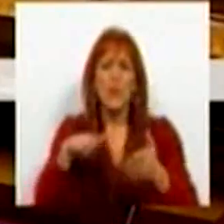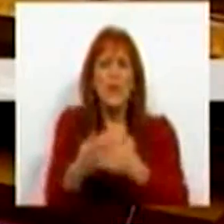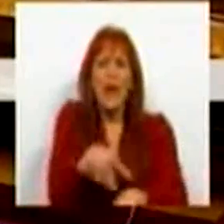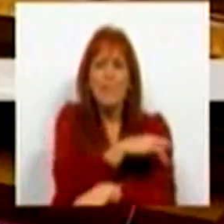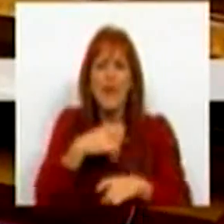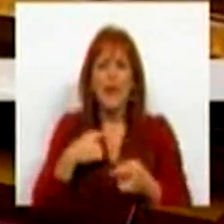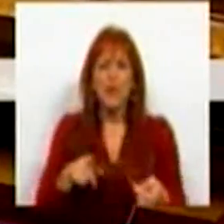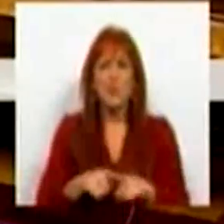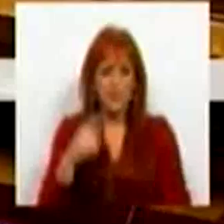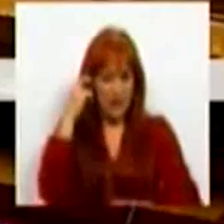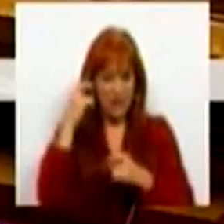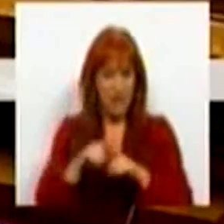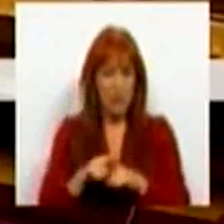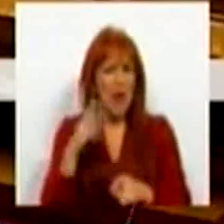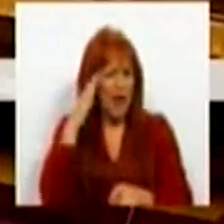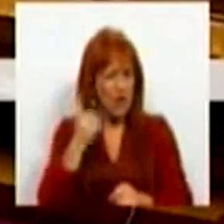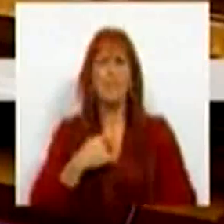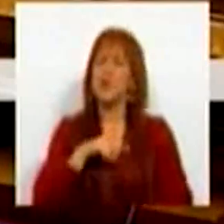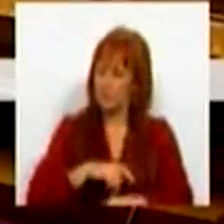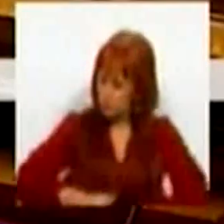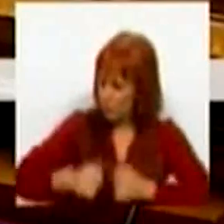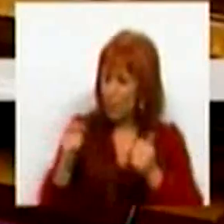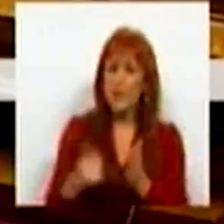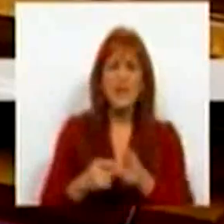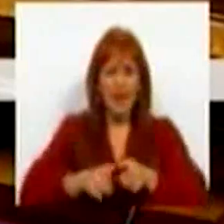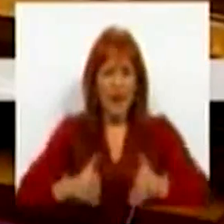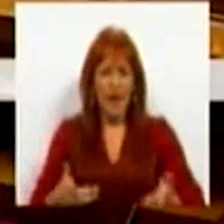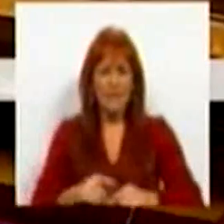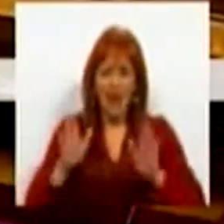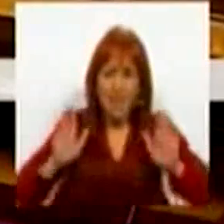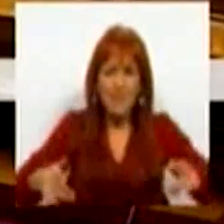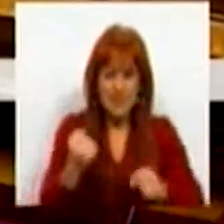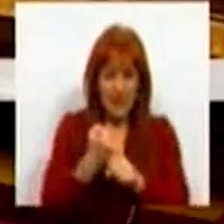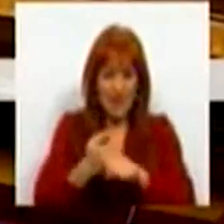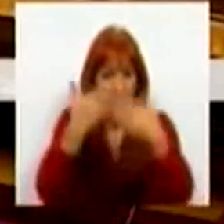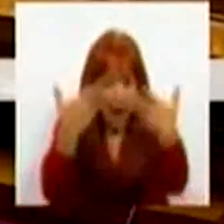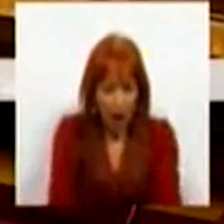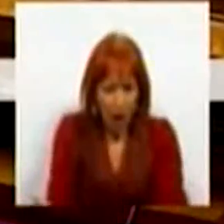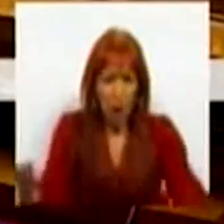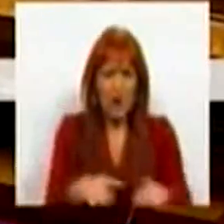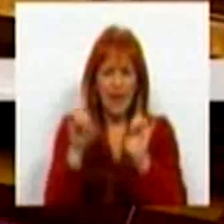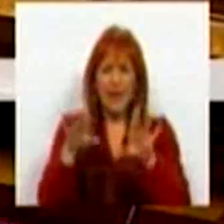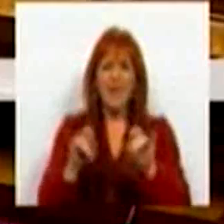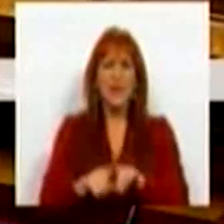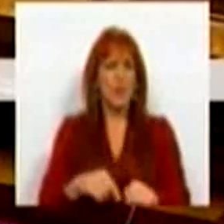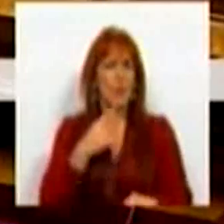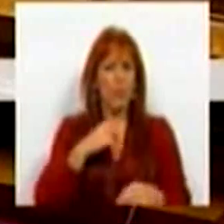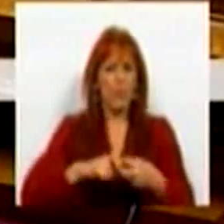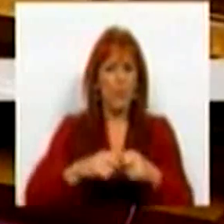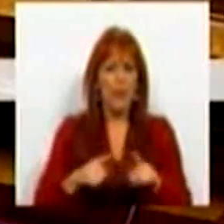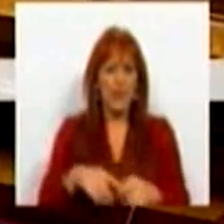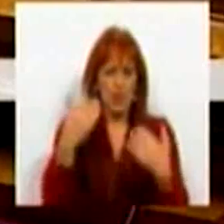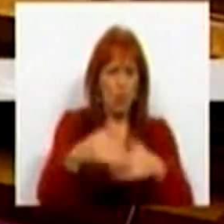médico, reflexão que consideramos oportuna e necessária, importa agir agora para evitar sérios